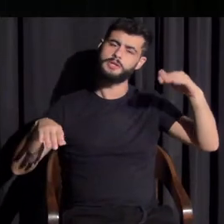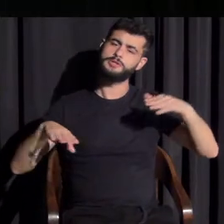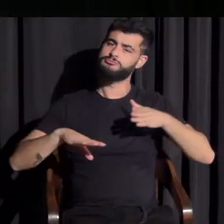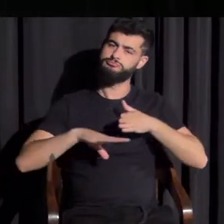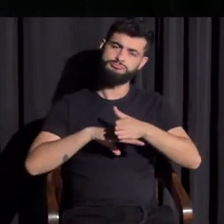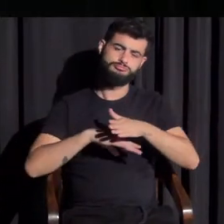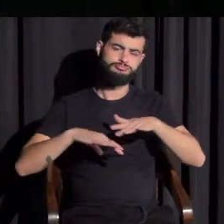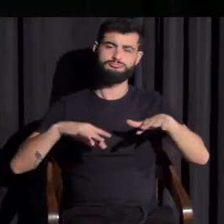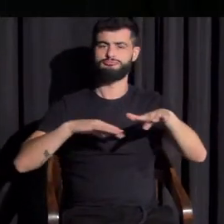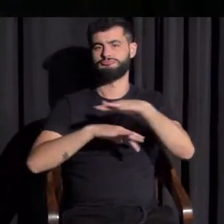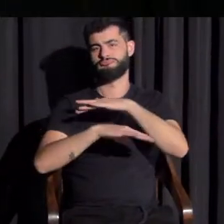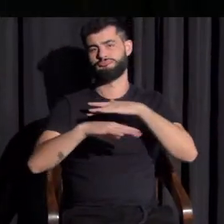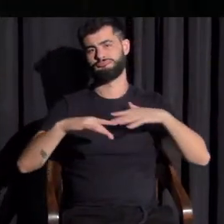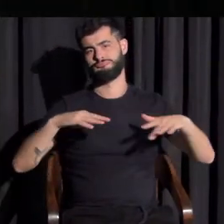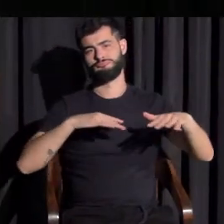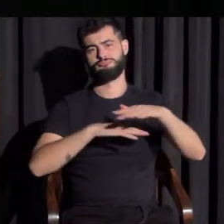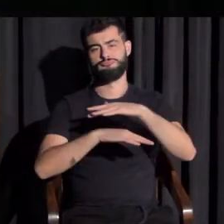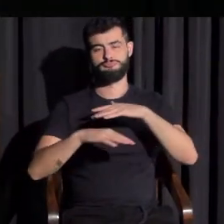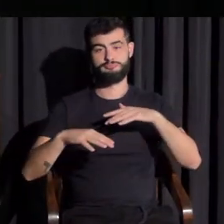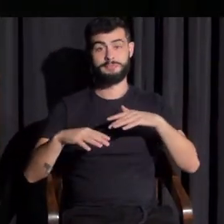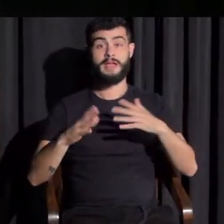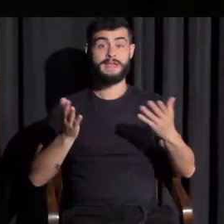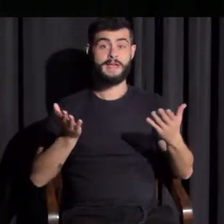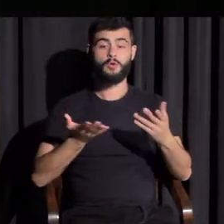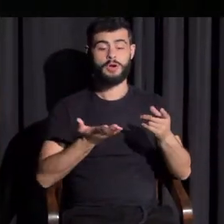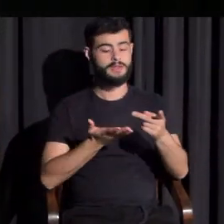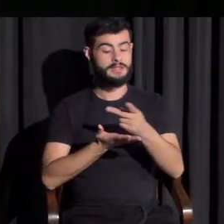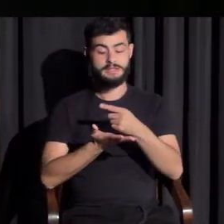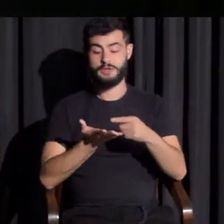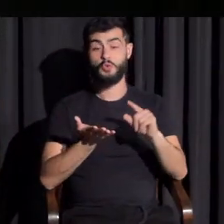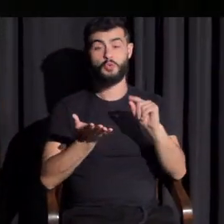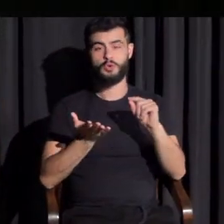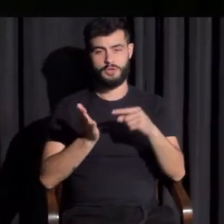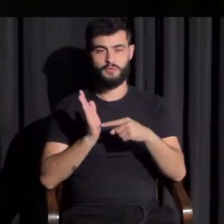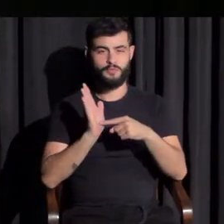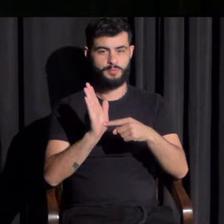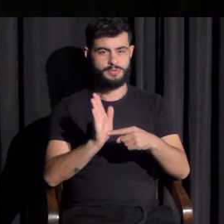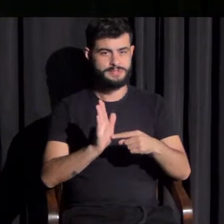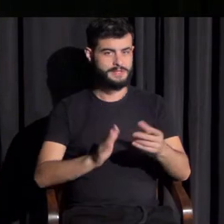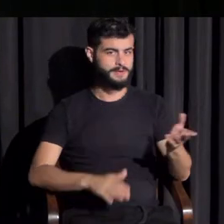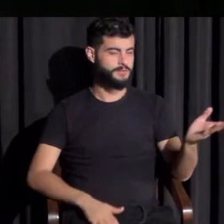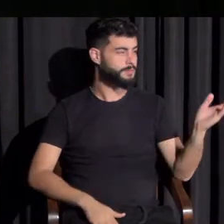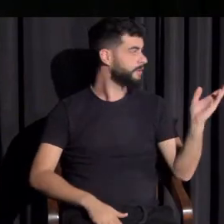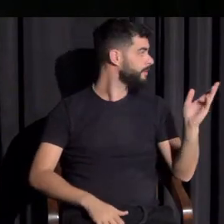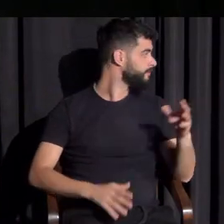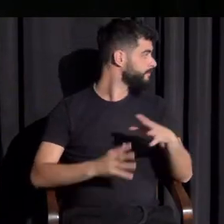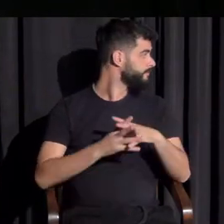trazem, os desenhos, e mostro para vocês. Vamos lá. Aqui alguém dirá,